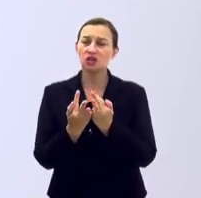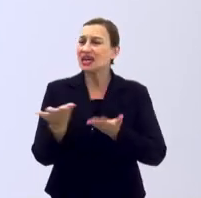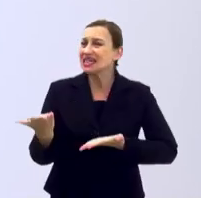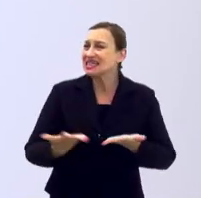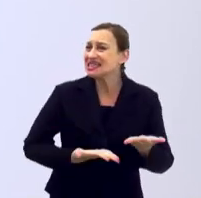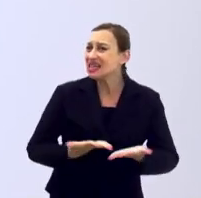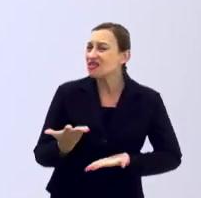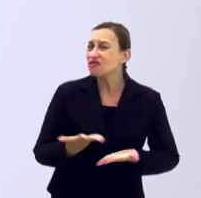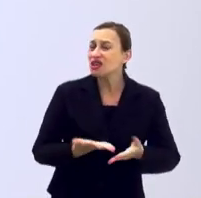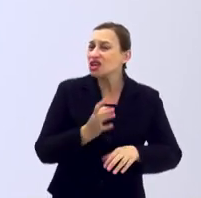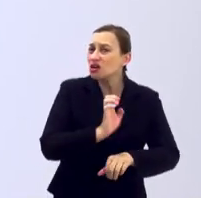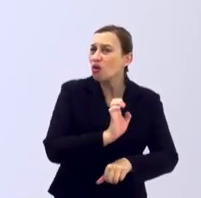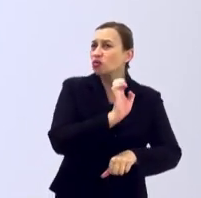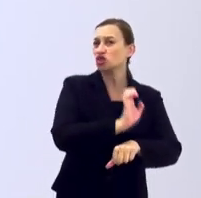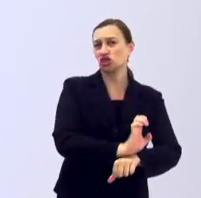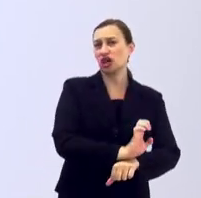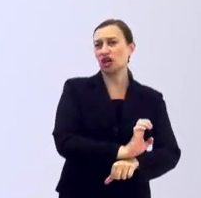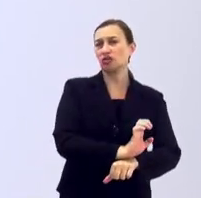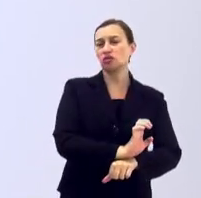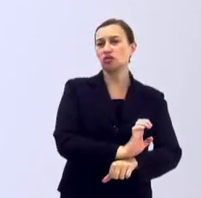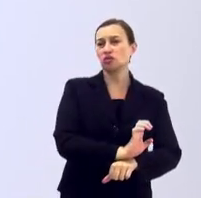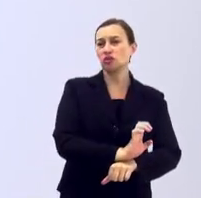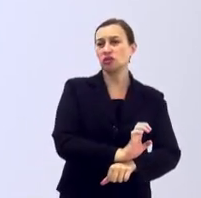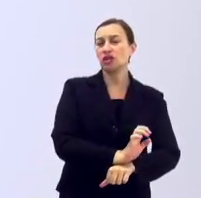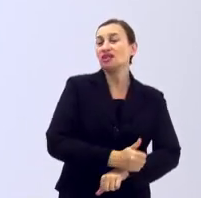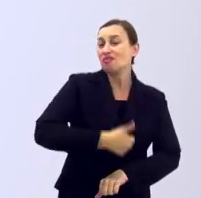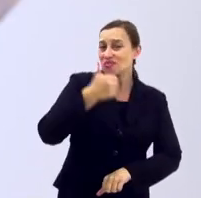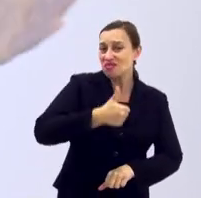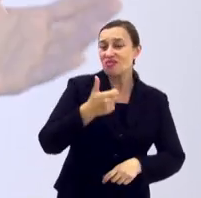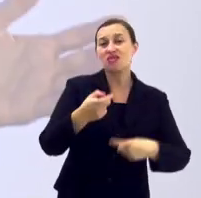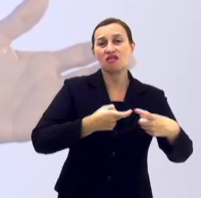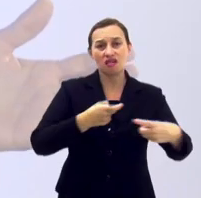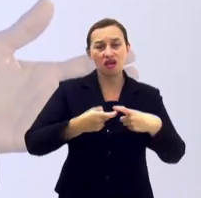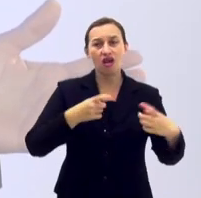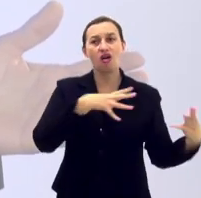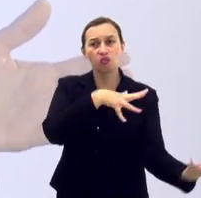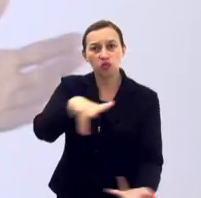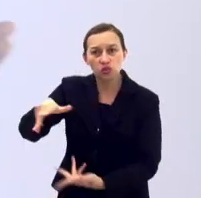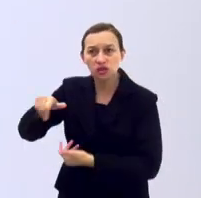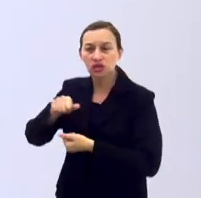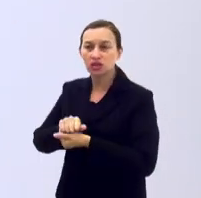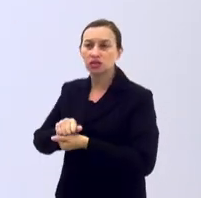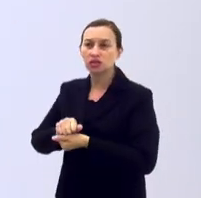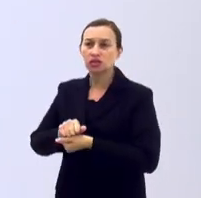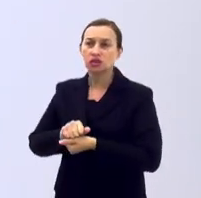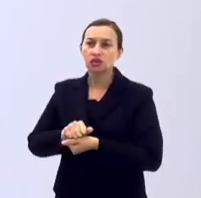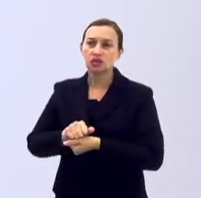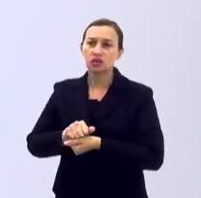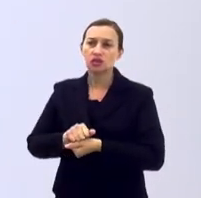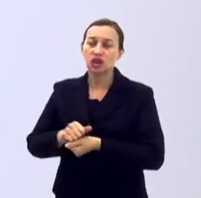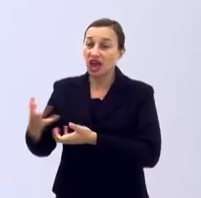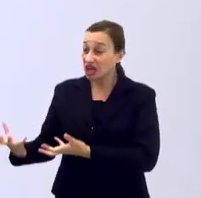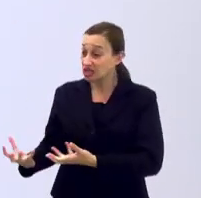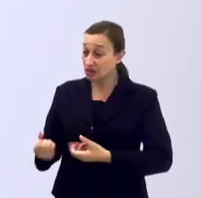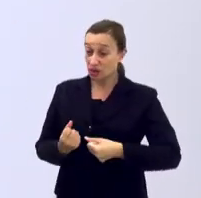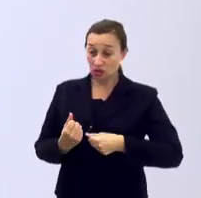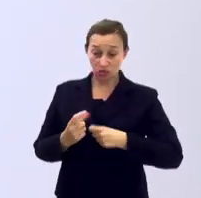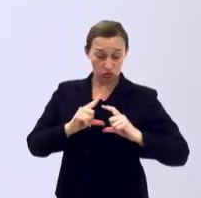famílias que, inclusive, serviram a esse estado na Primeira Guerra Mundial,